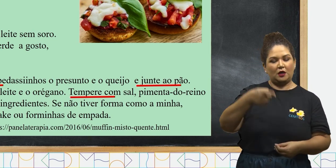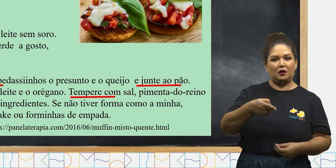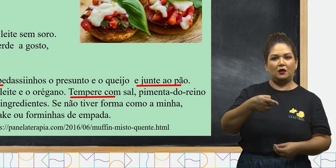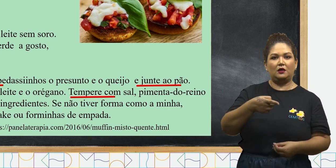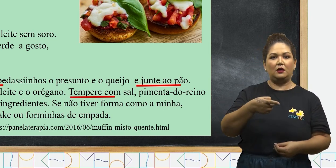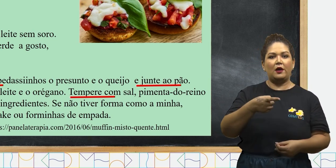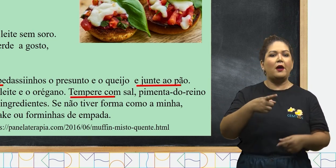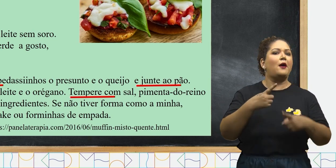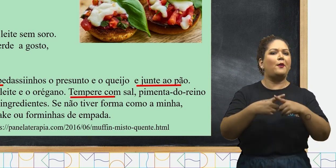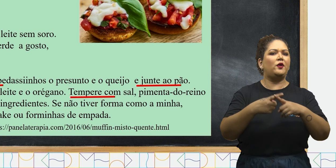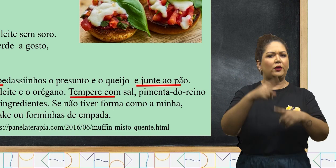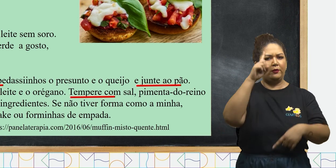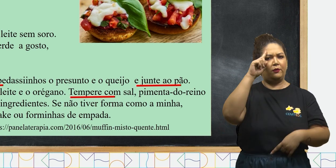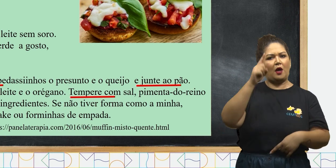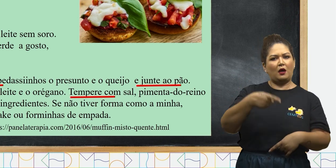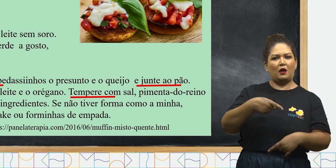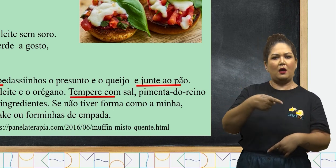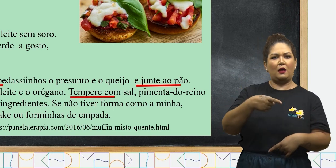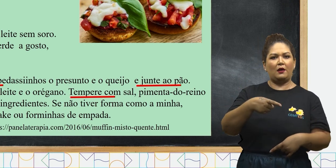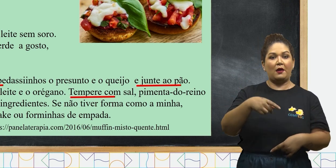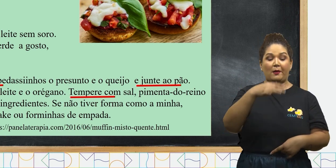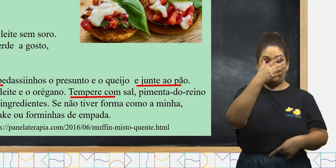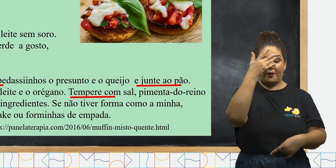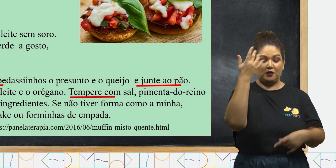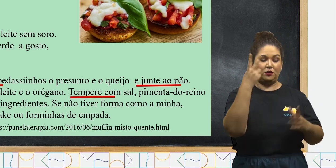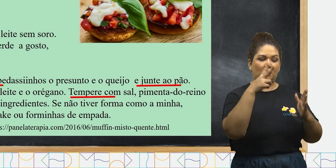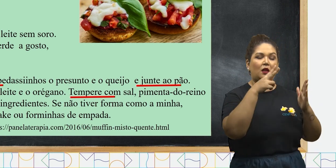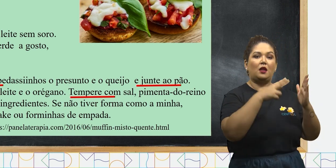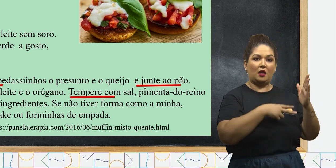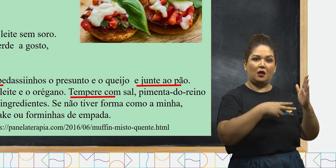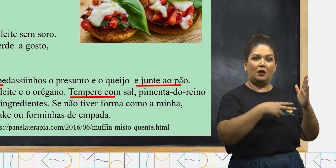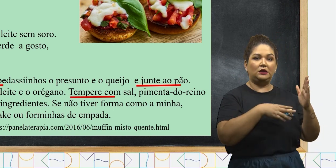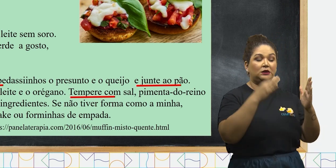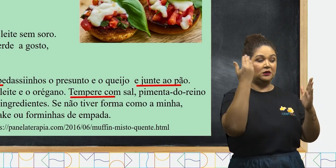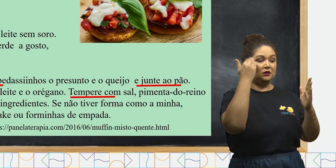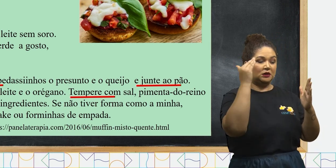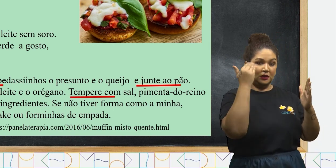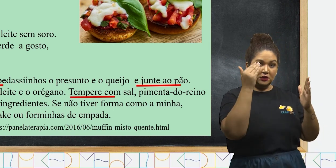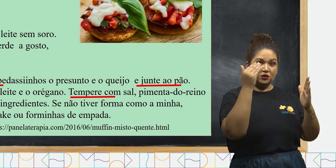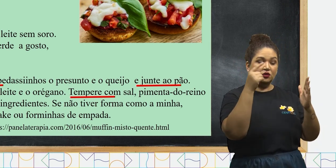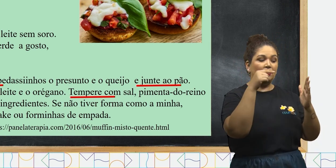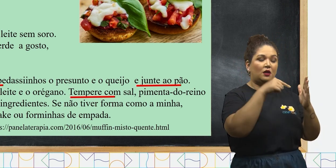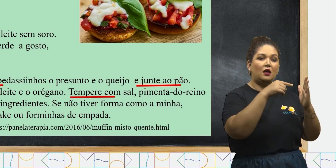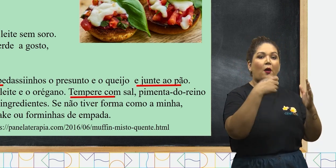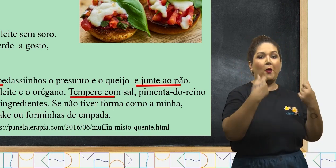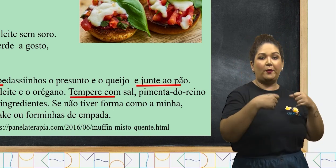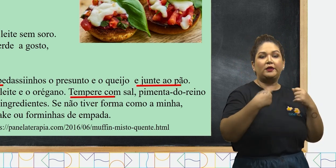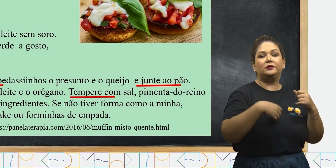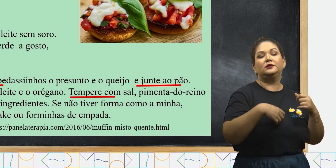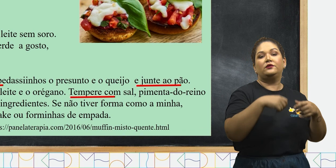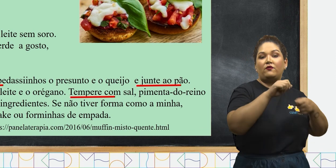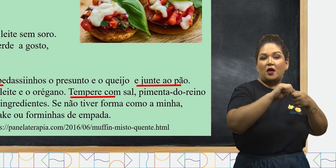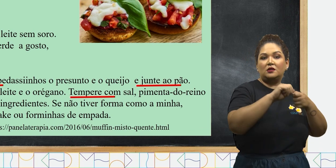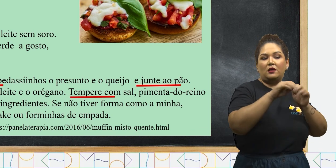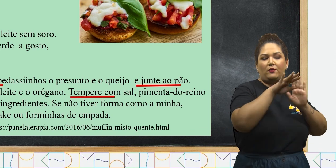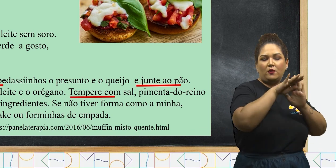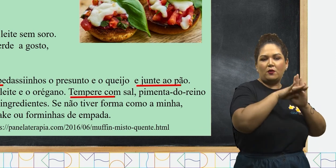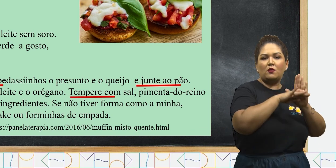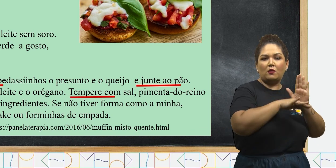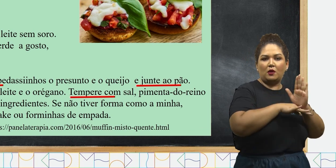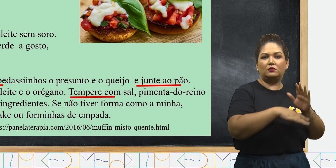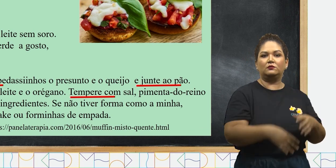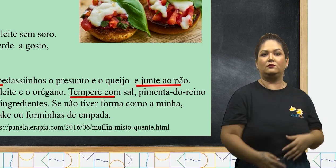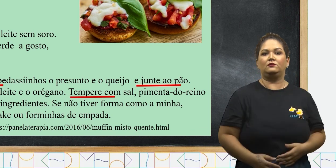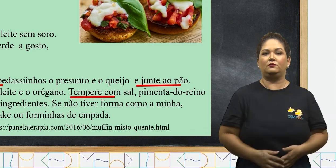Estão desta forma para que quem vai ler seja levado a realizar nesta ordem do que precisa ser